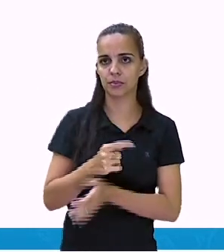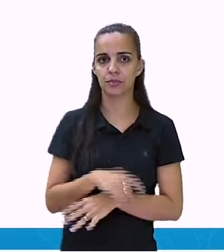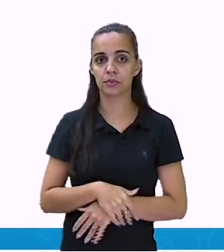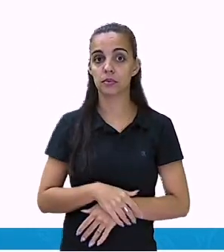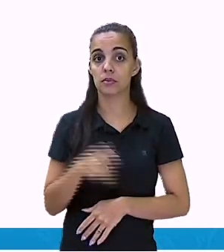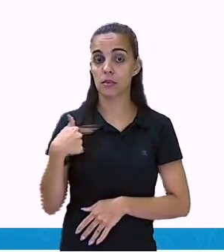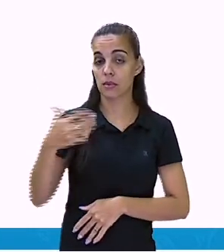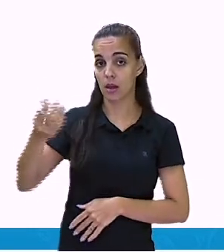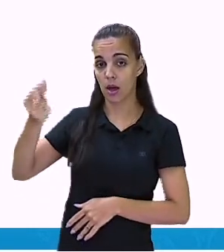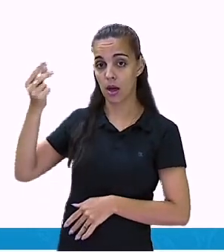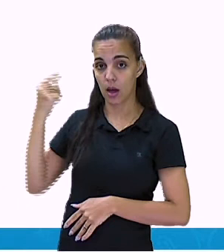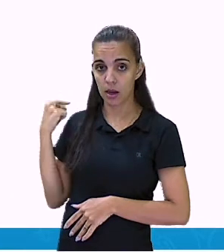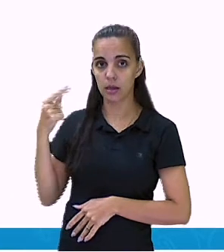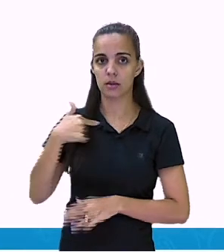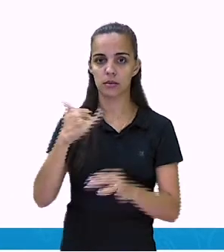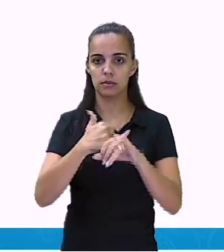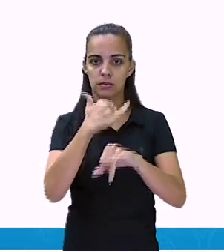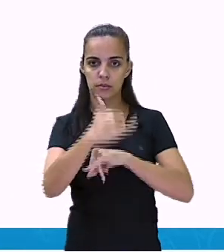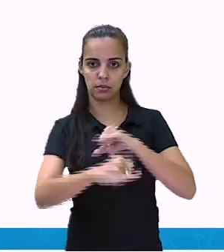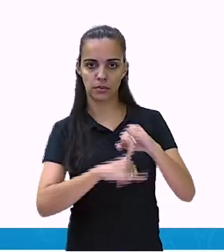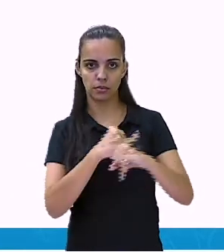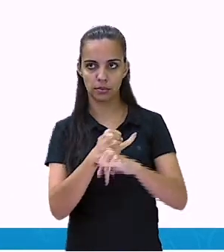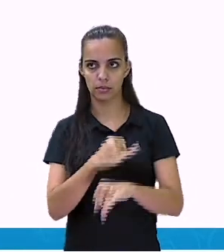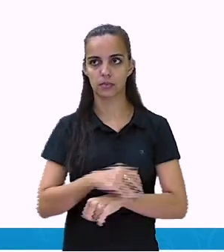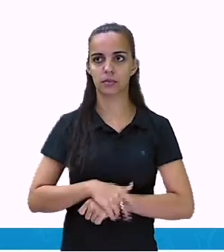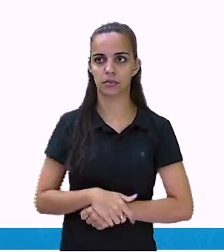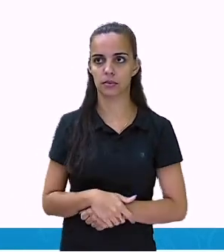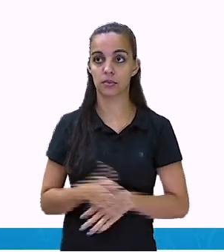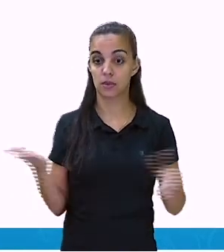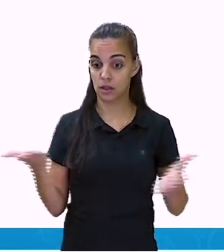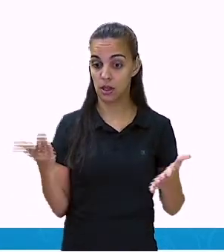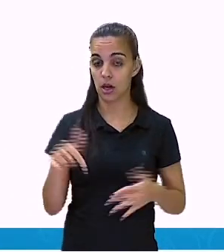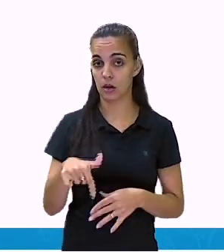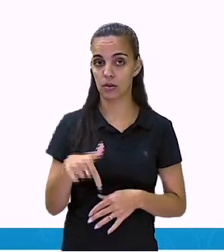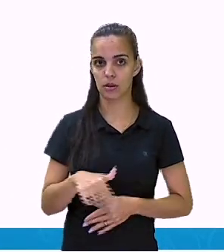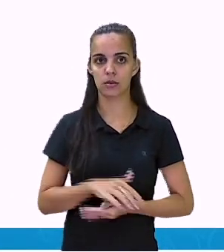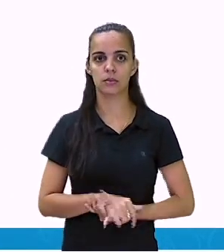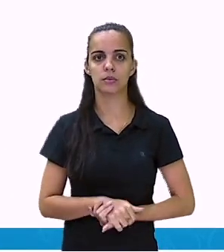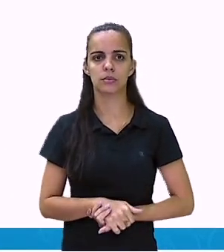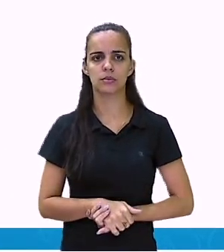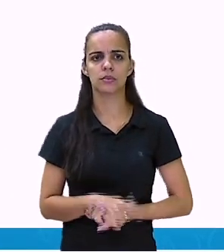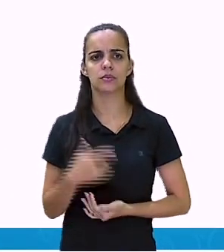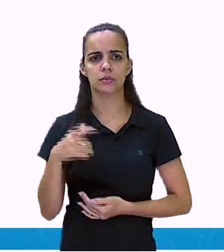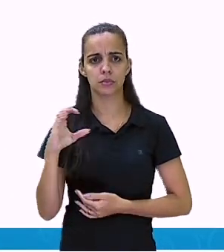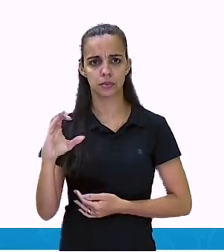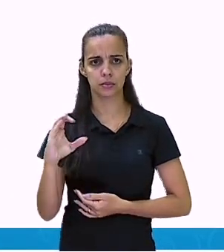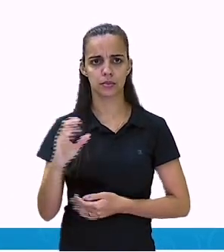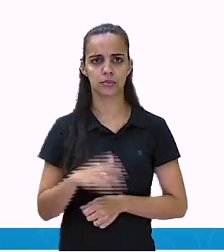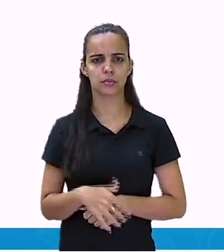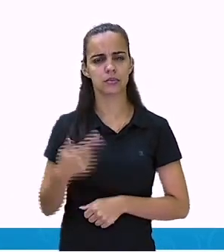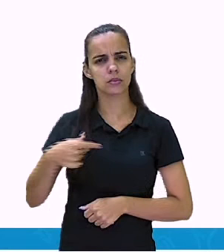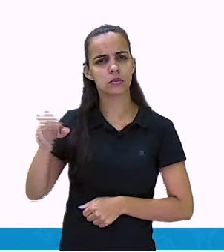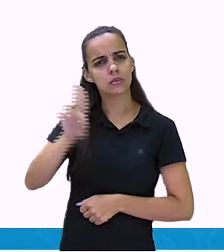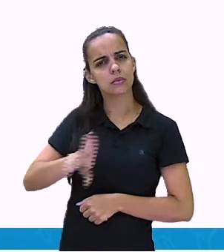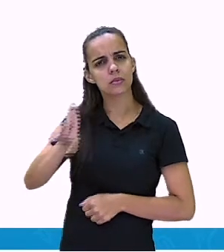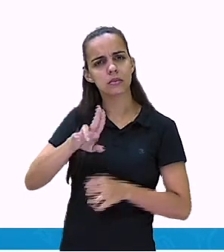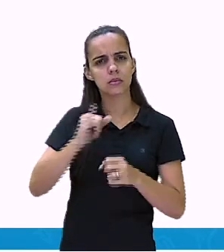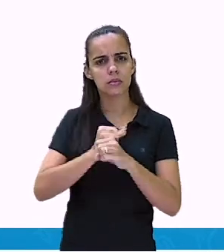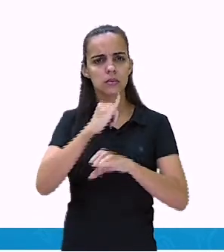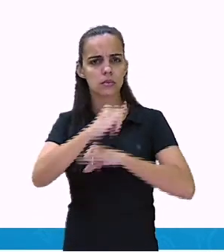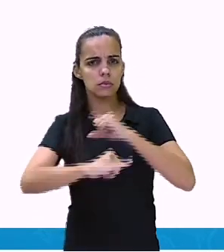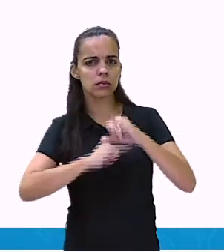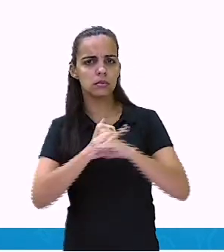era da internet, que é a nossa era agora, né? Letra C, o uso da internet